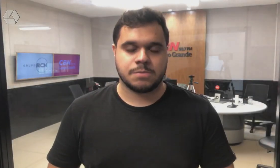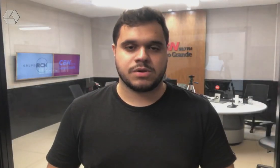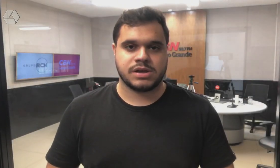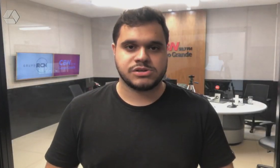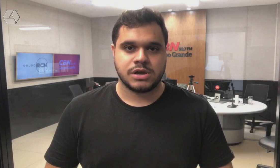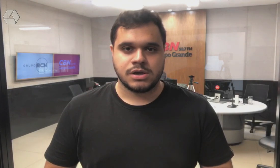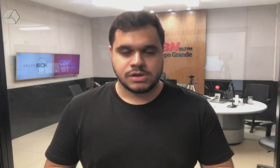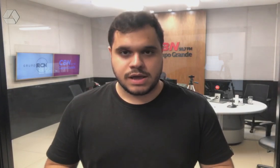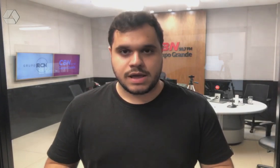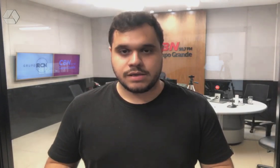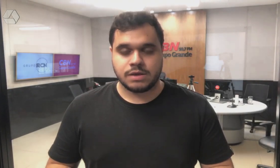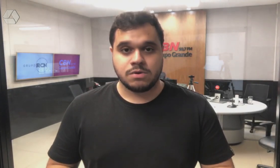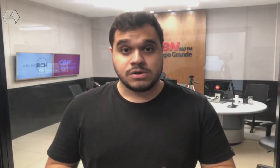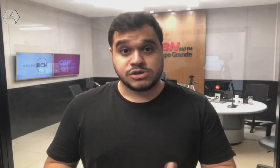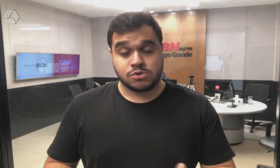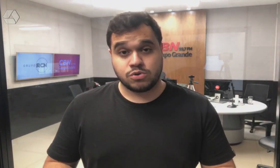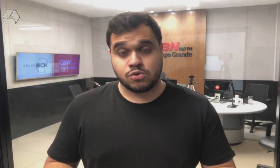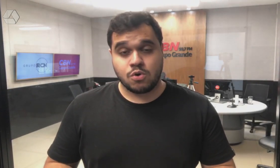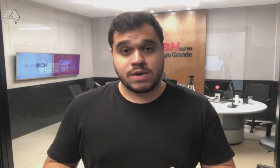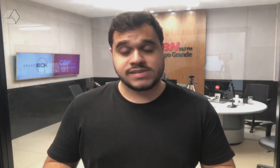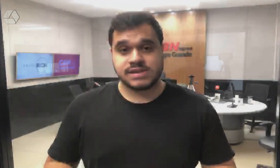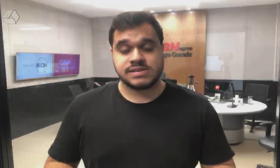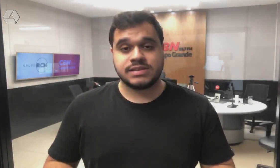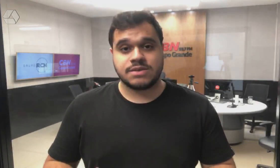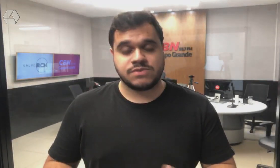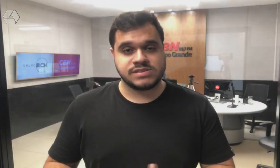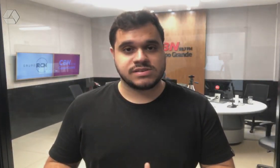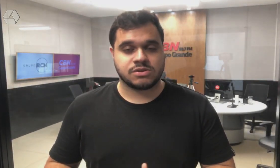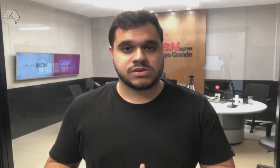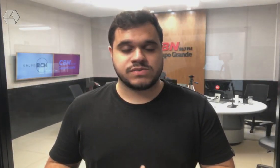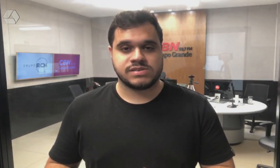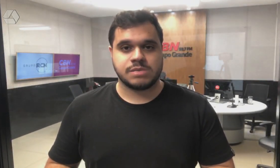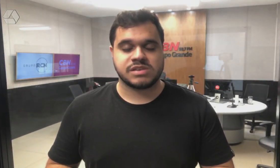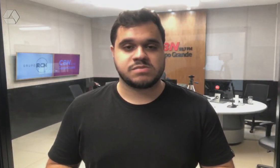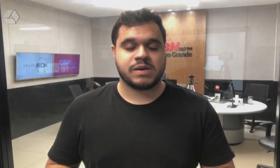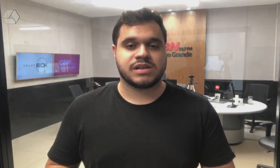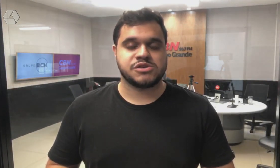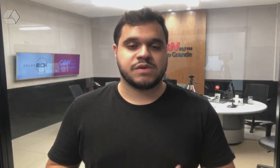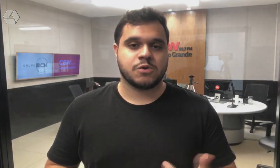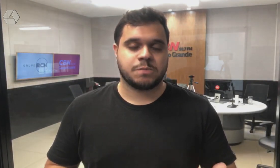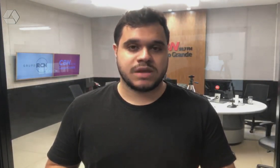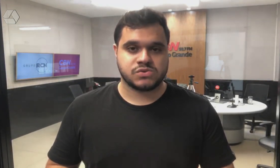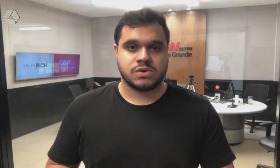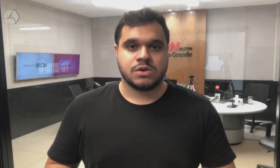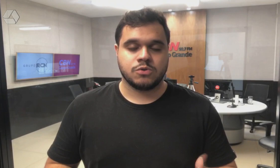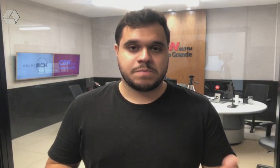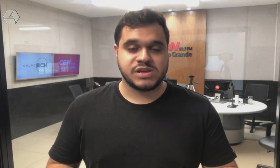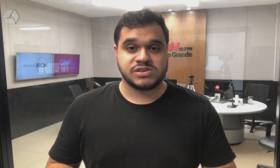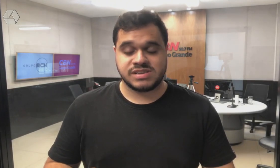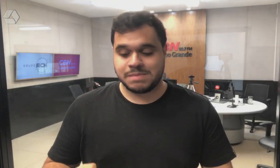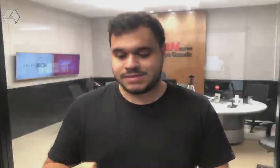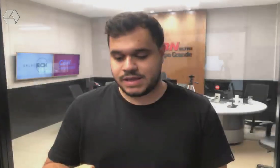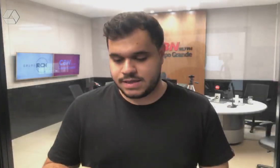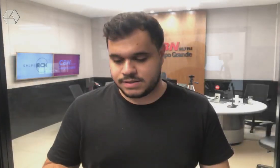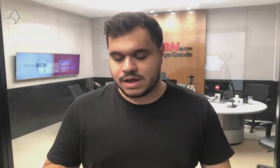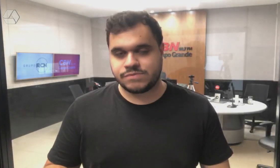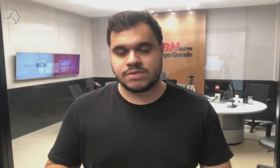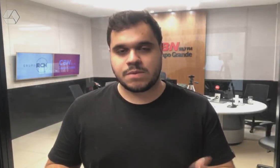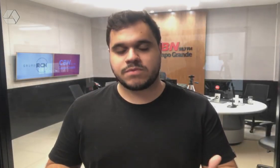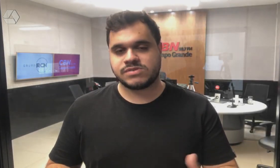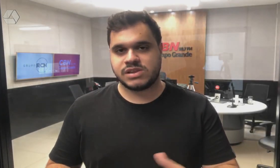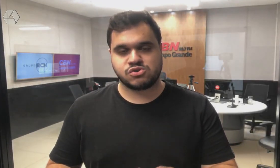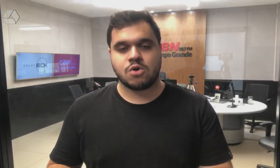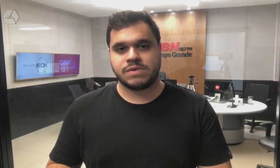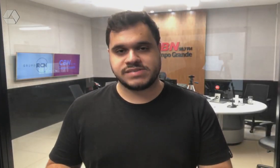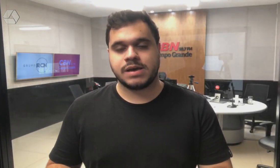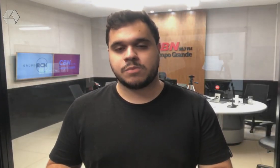conversamos aqui em Campo Grande. Então, de acordo com essas entrevistas que nós fizemos, a expectativa é que o preço do peixe se mantenha, tá? Vou